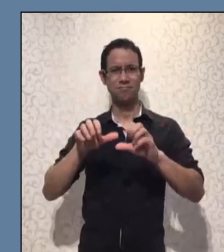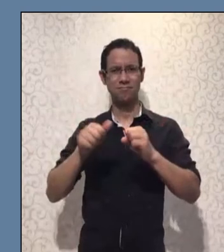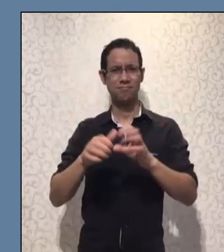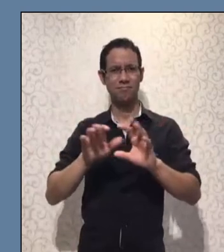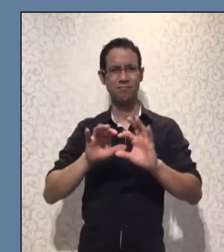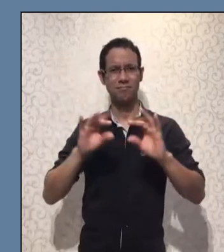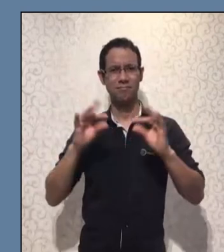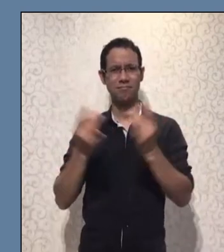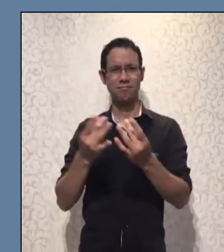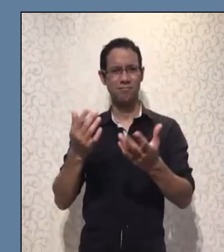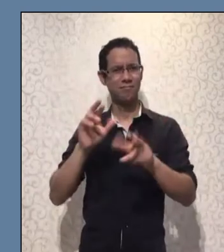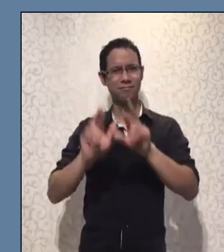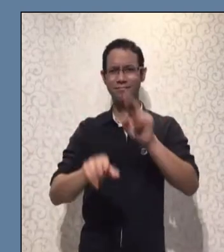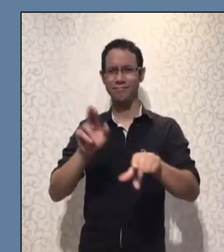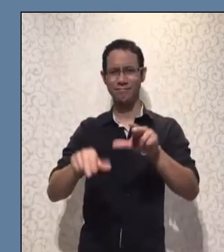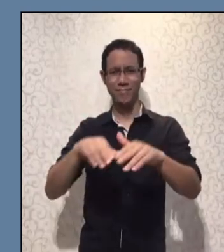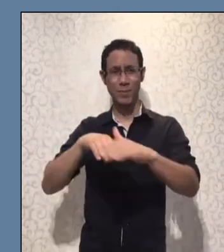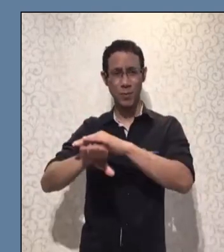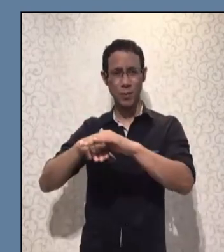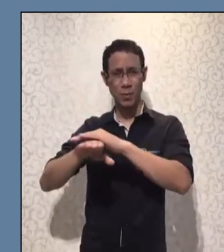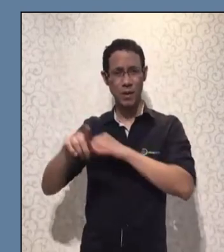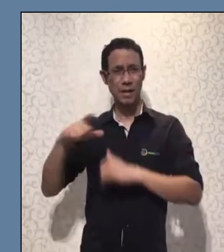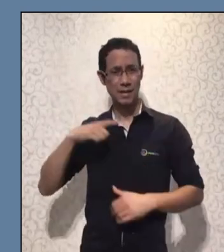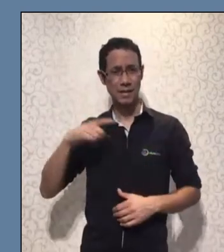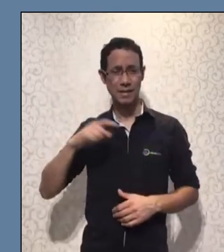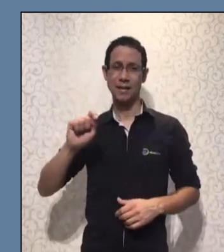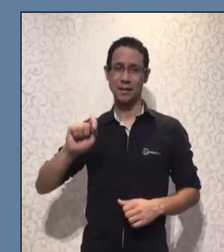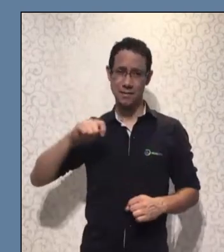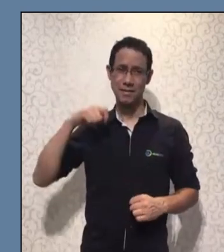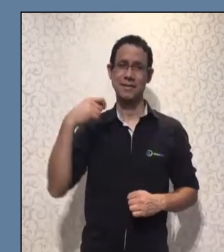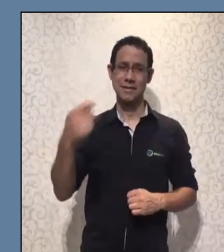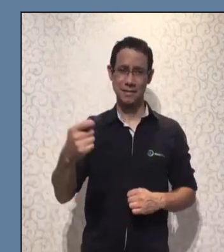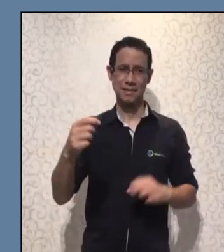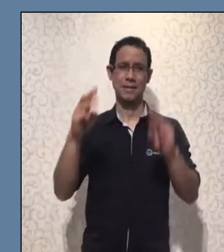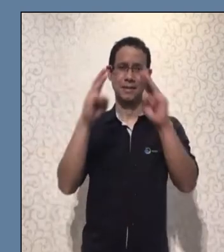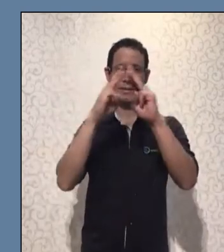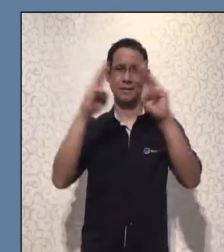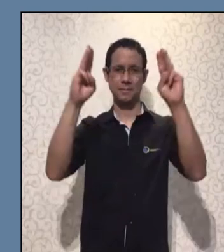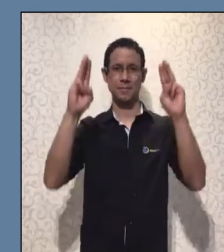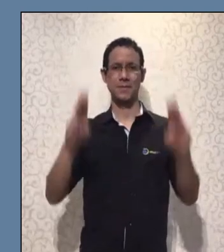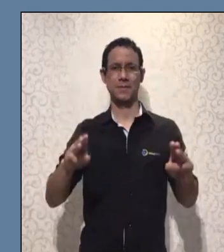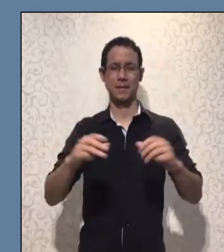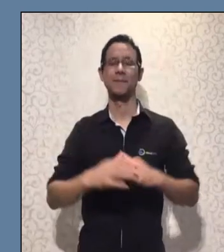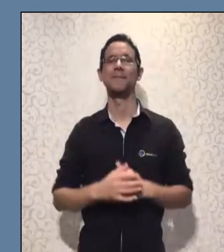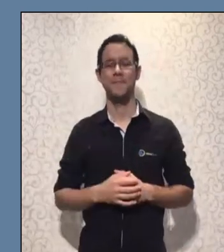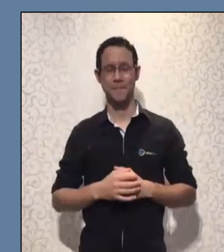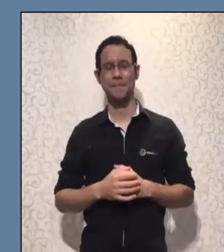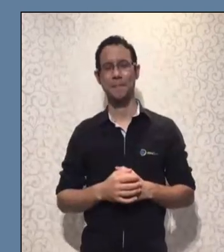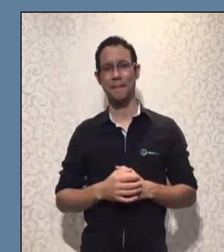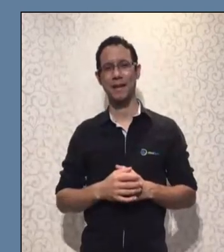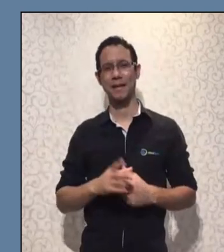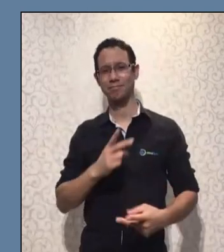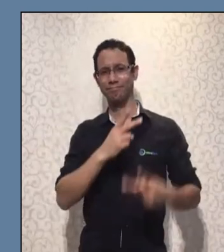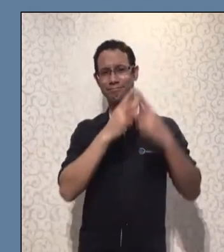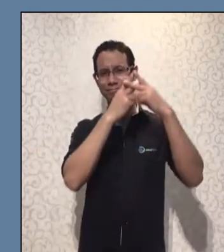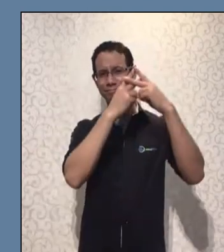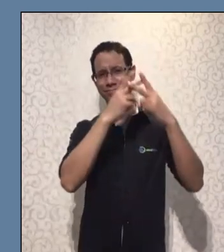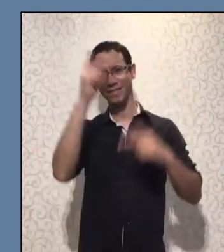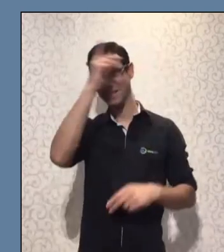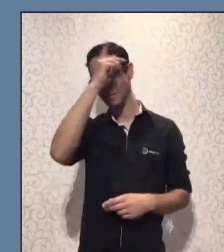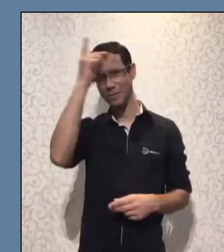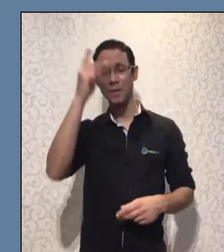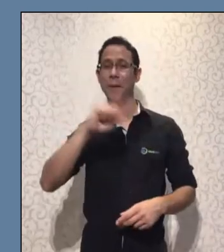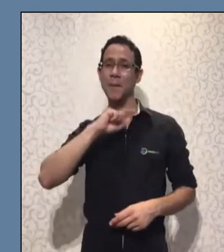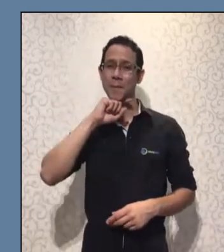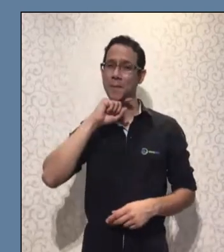que ele guarda. Tá? Então, para mim, é muito traumático saber que as pessoas não podem ir ao museu,